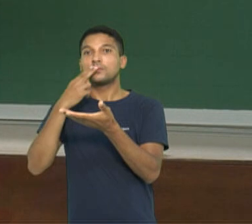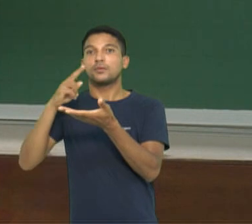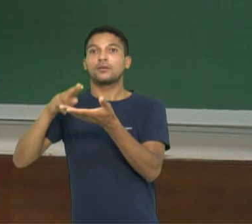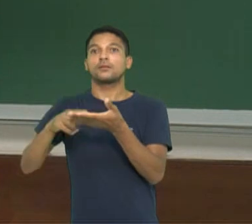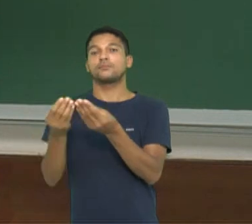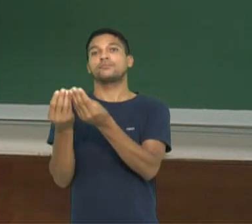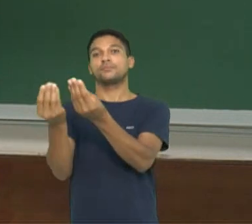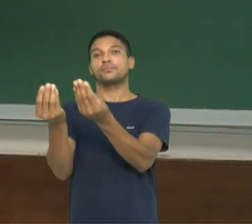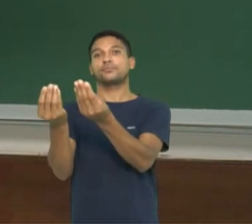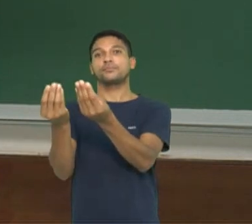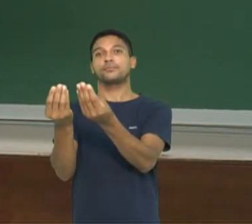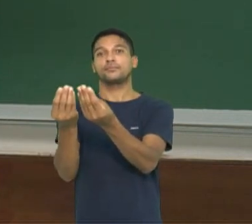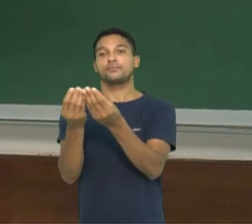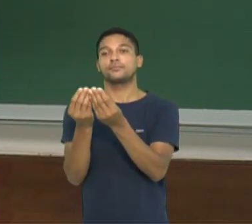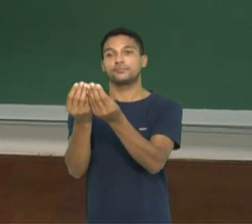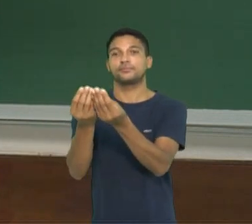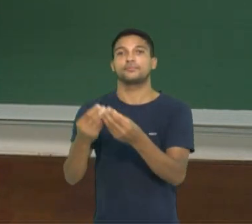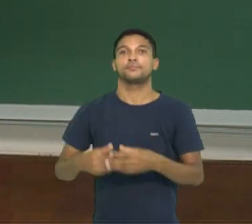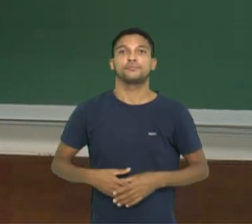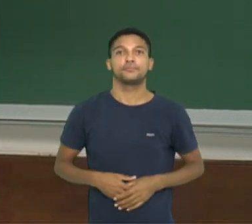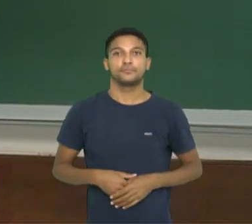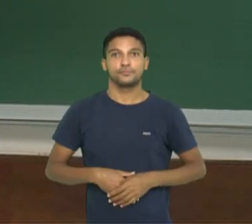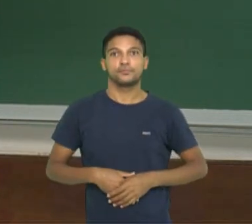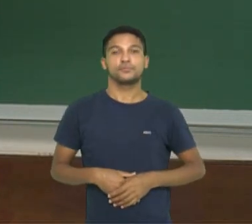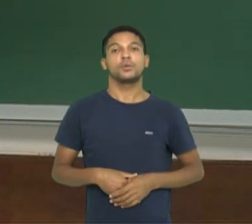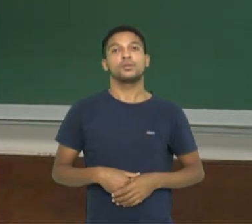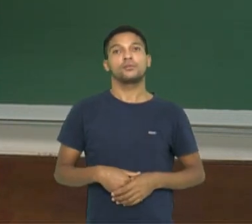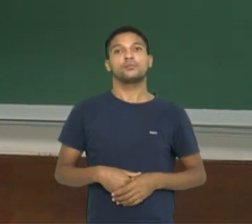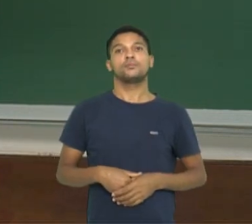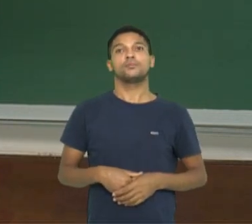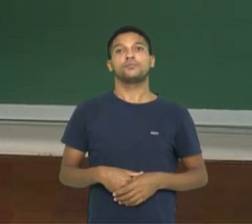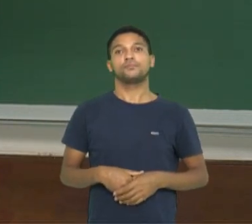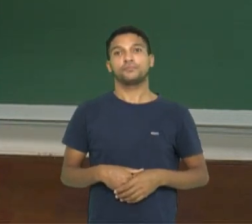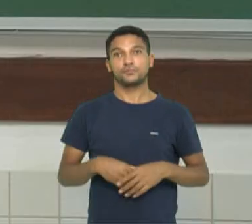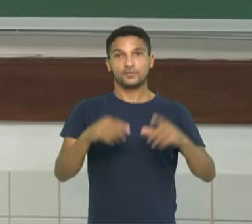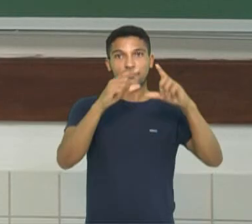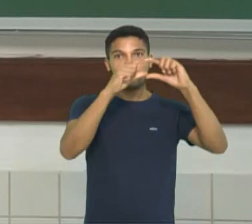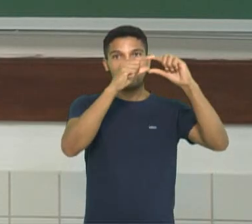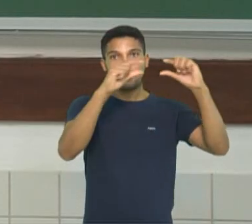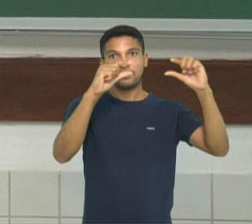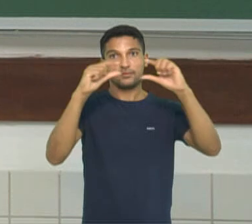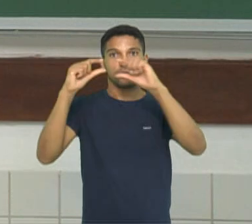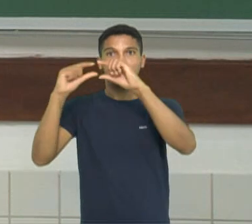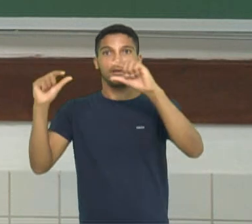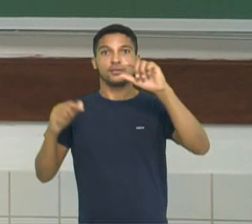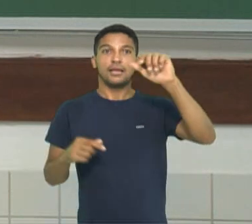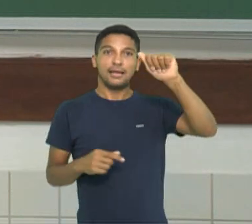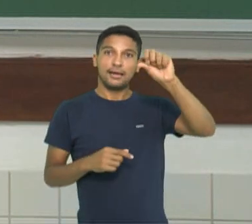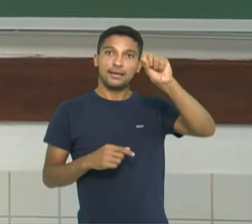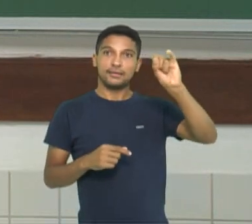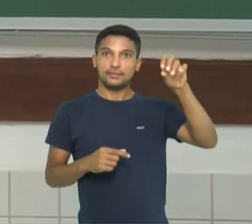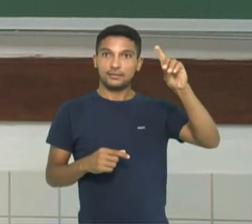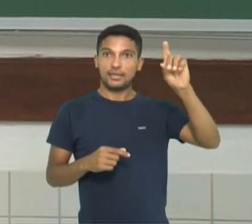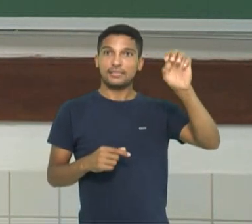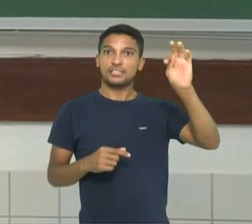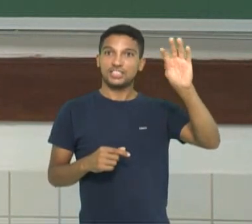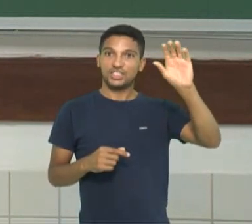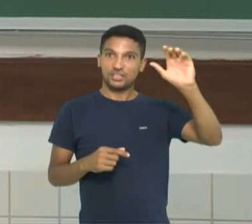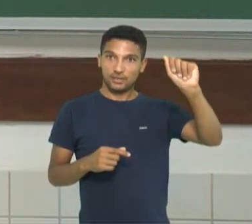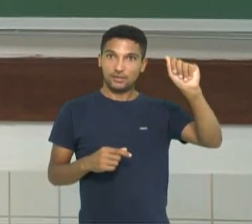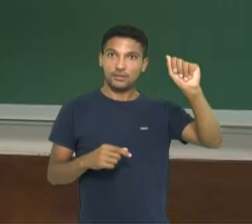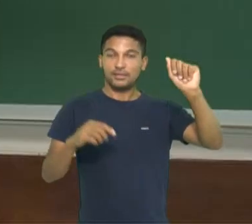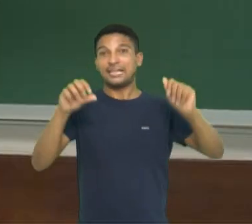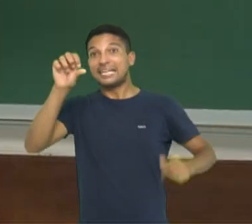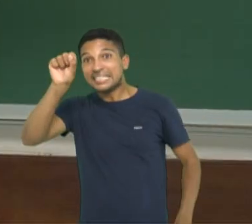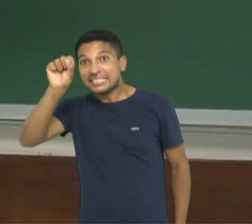questão e aprenderam a transformar a oração coordenada assindética em sindética. Né? Parabéns. Né? Então, é esse